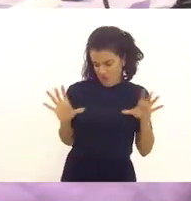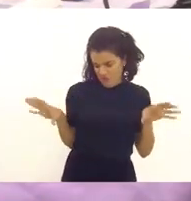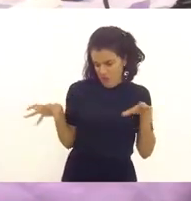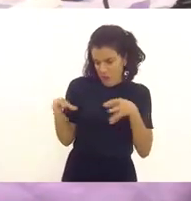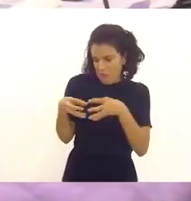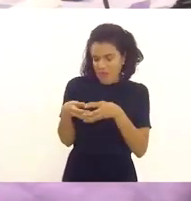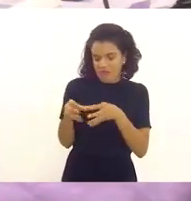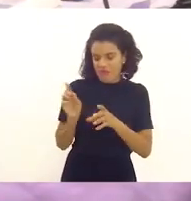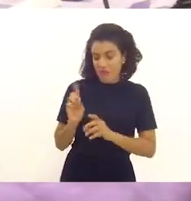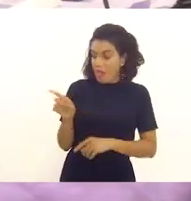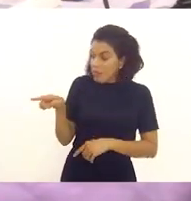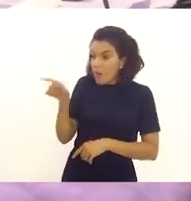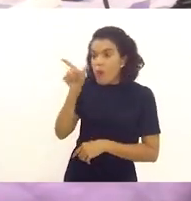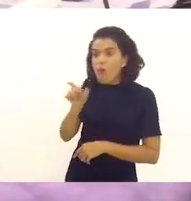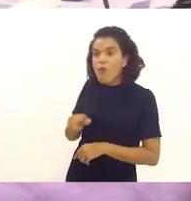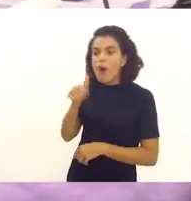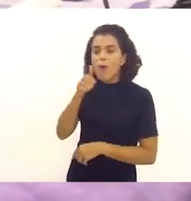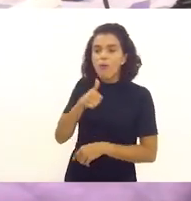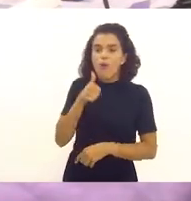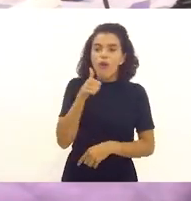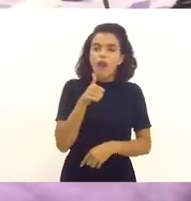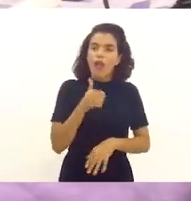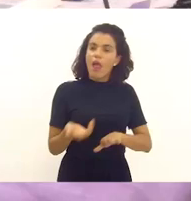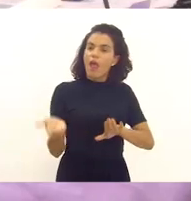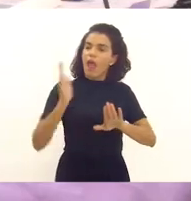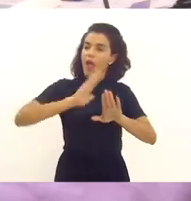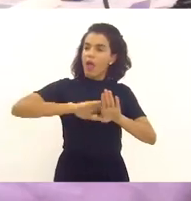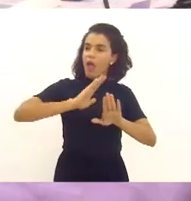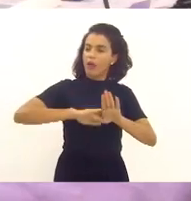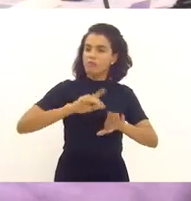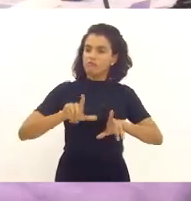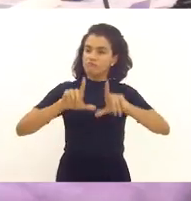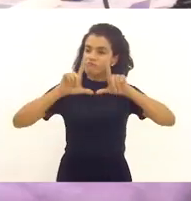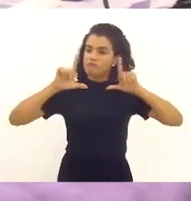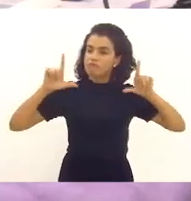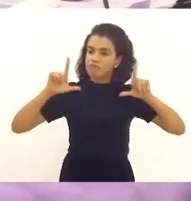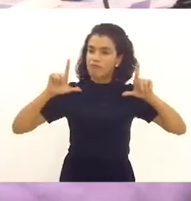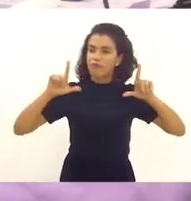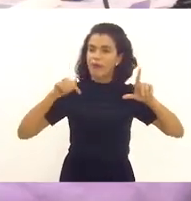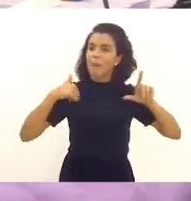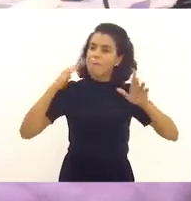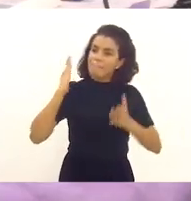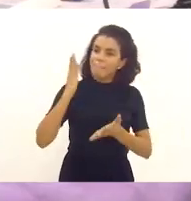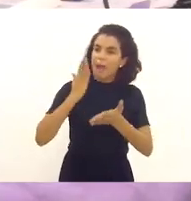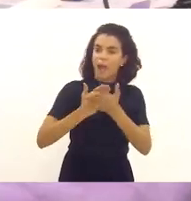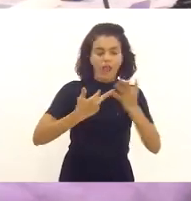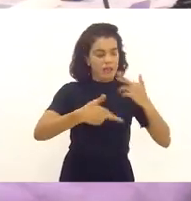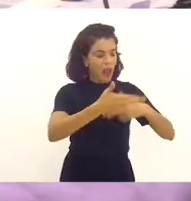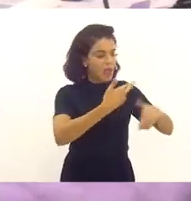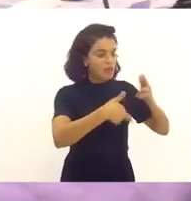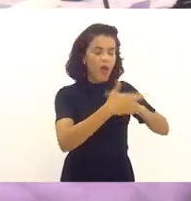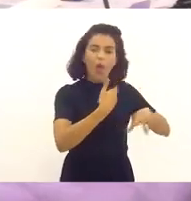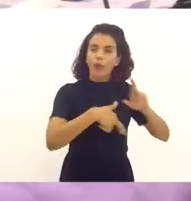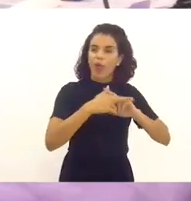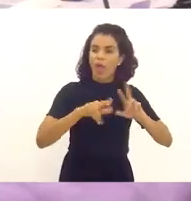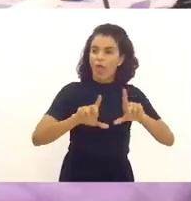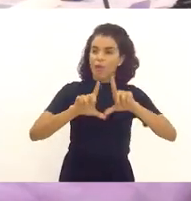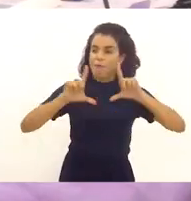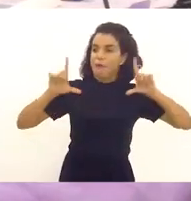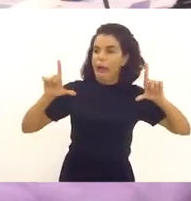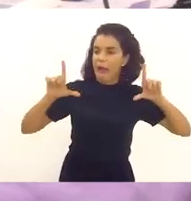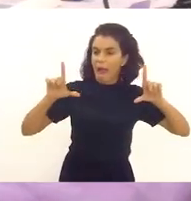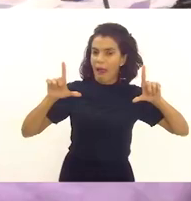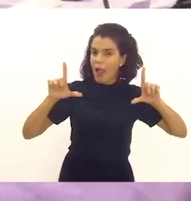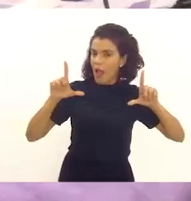não lá tem uma mulher atrás desse título pararmos de nos nos relacionamos Com títulos porque o título das pessoas passam